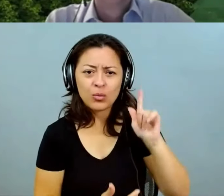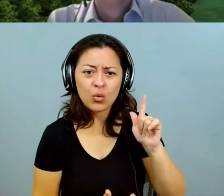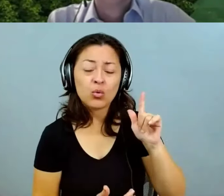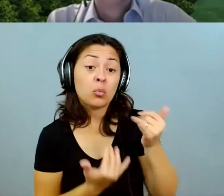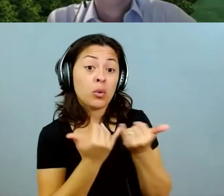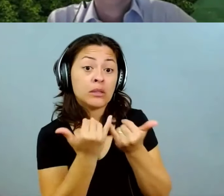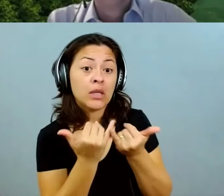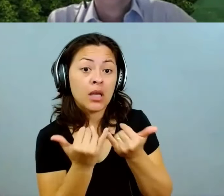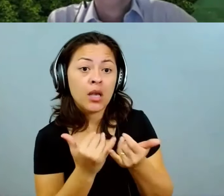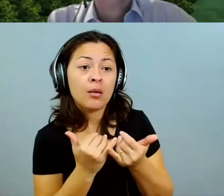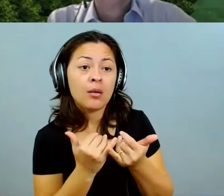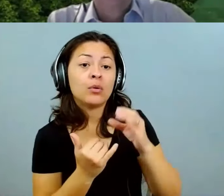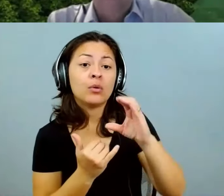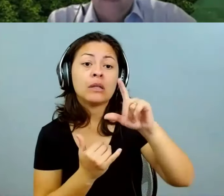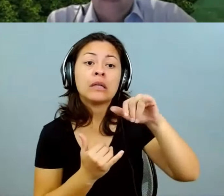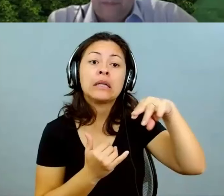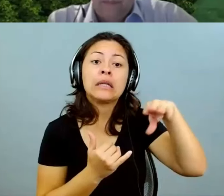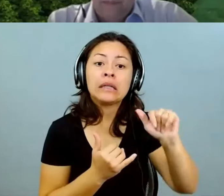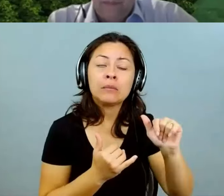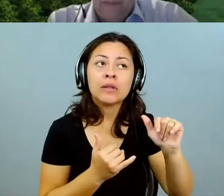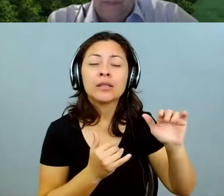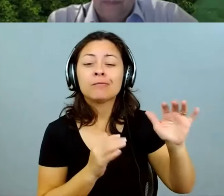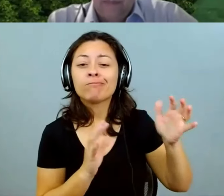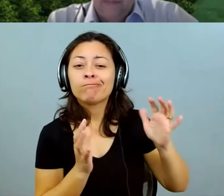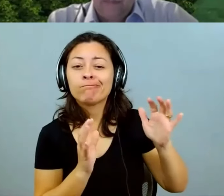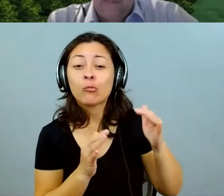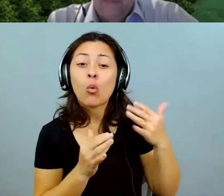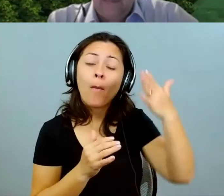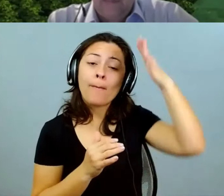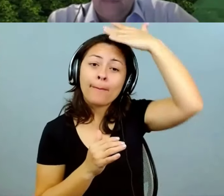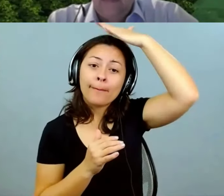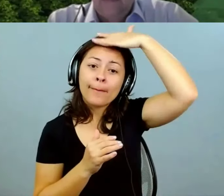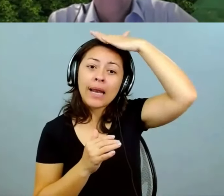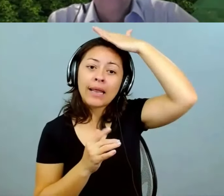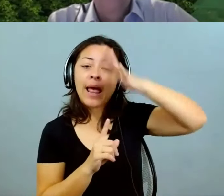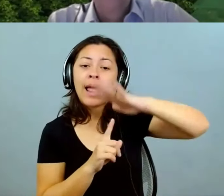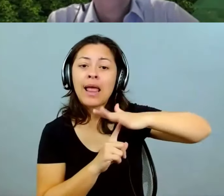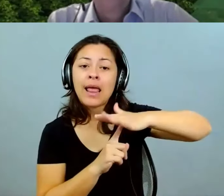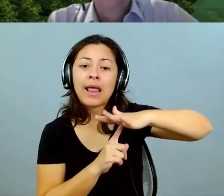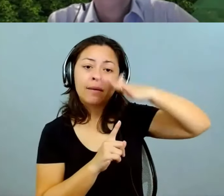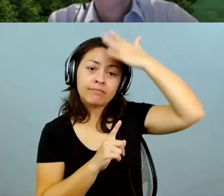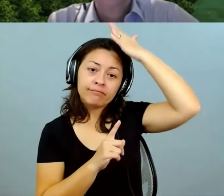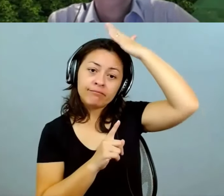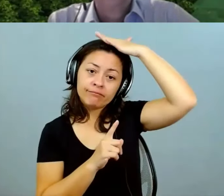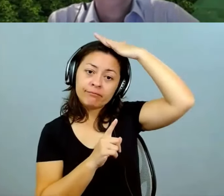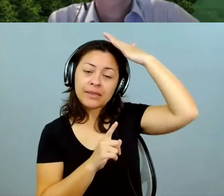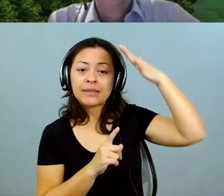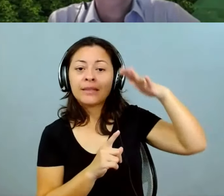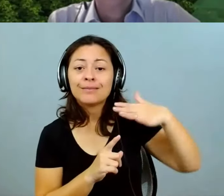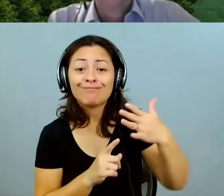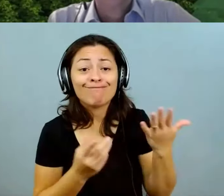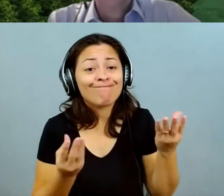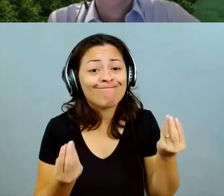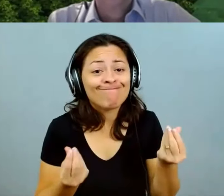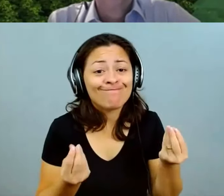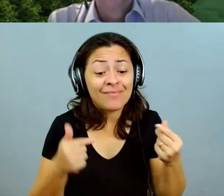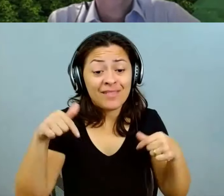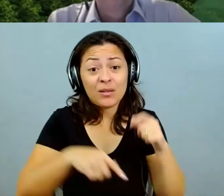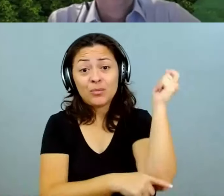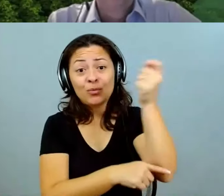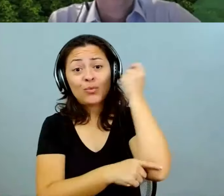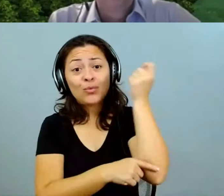não tá tão favorável no Paraná o para o o Rio Grande tá embaixo d'água e o para